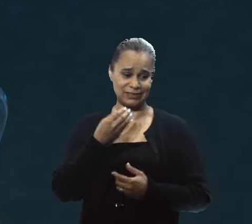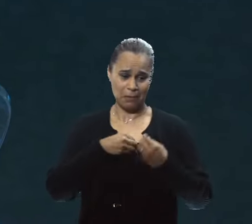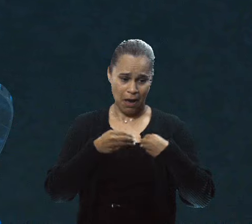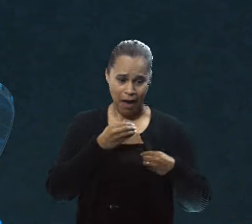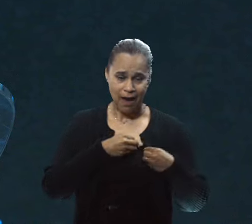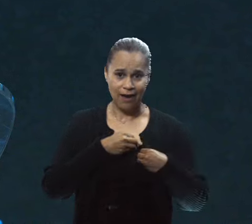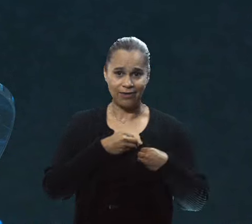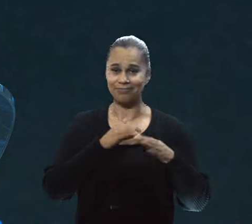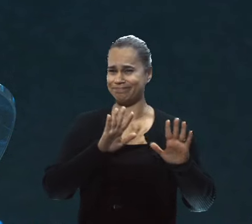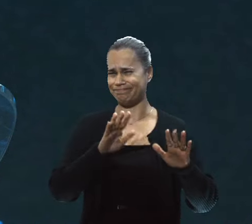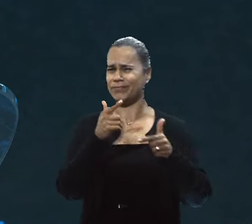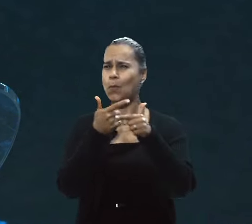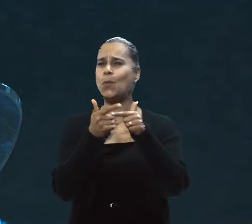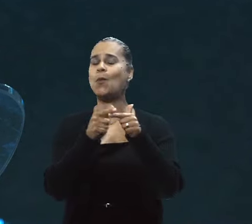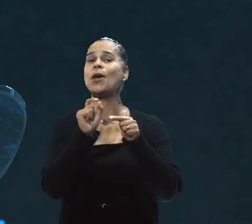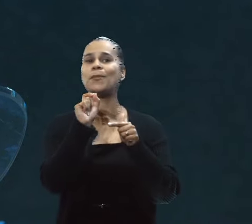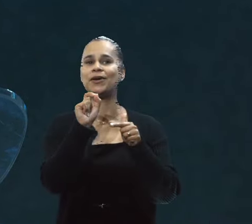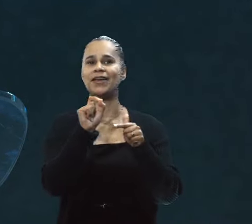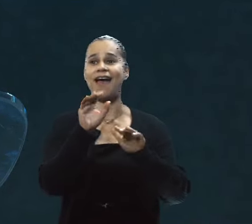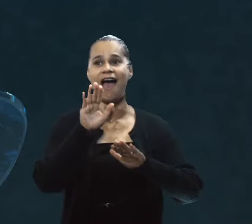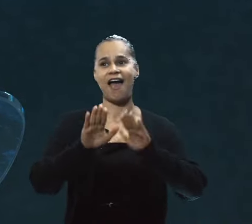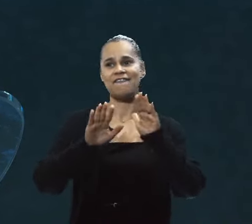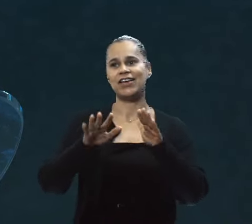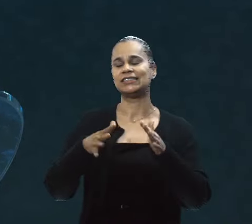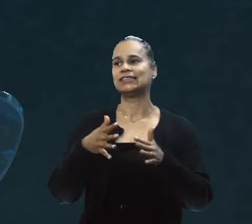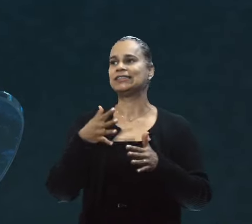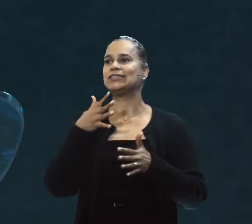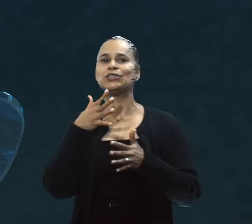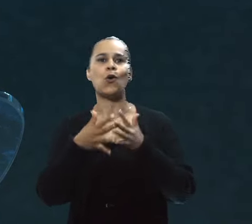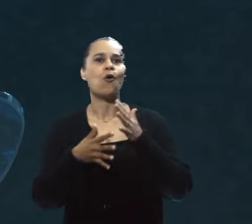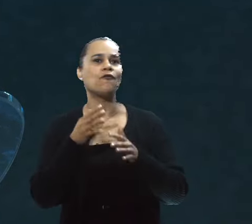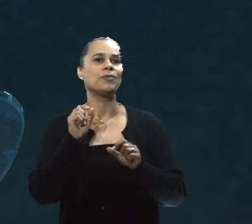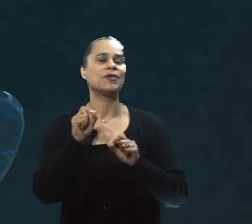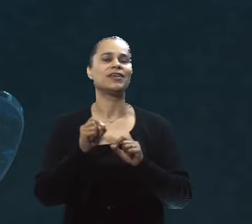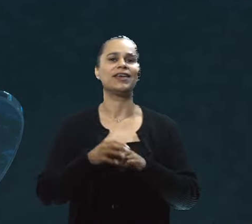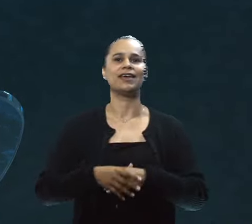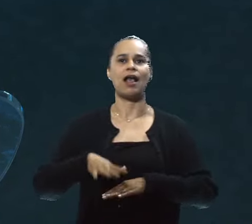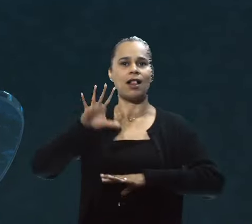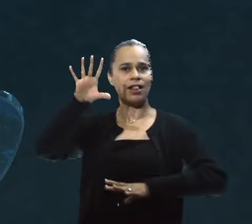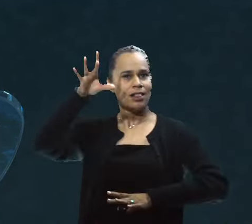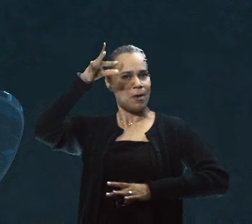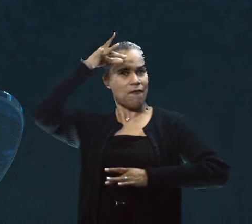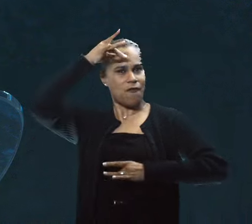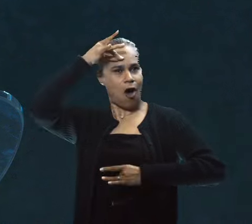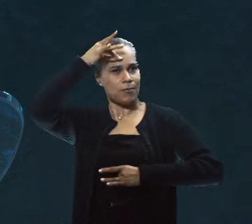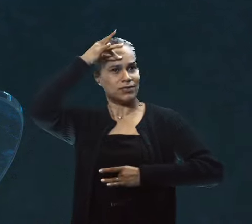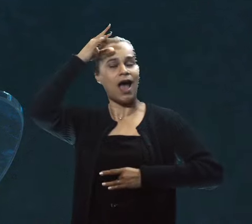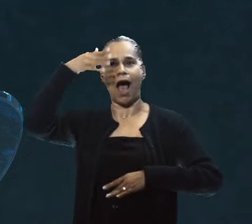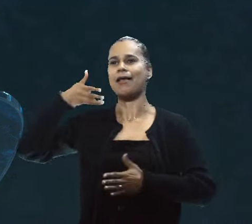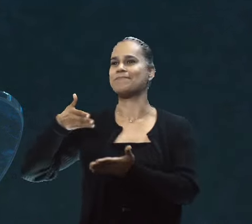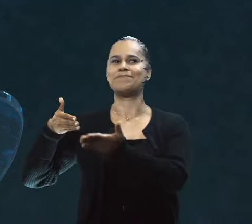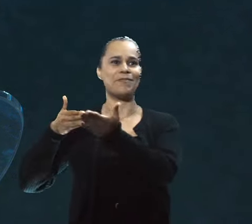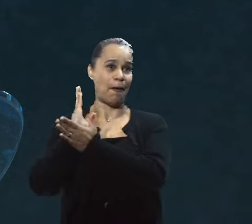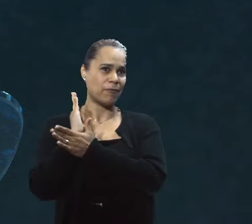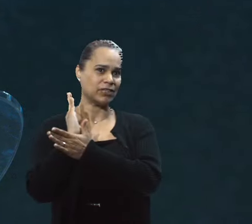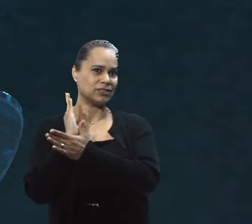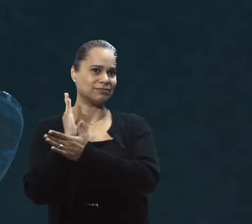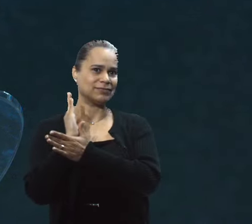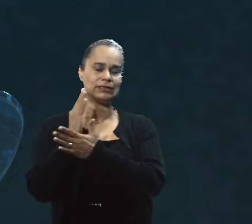Sabe qual que é o problema? Às vezes a gente confunde performance com aprovação.